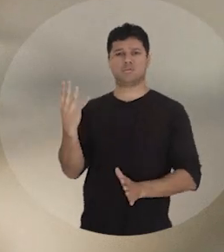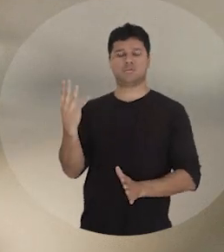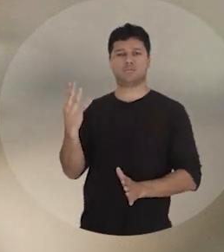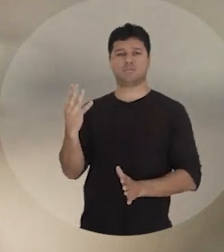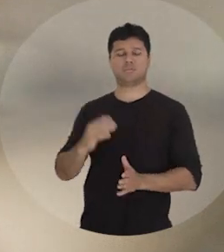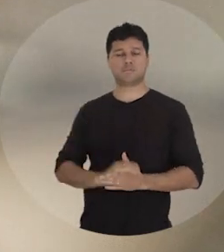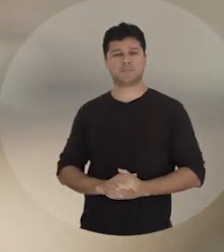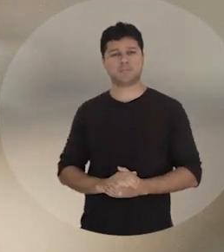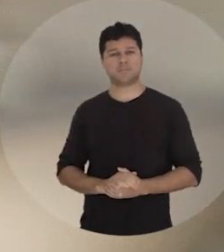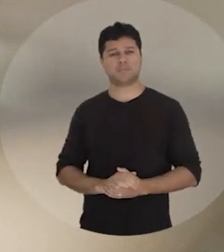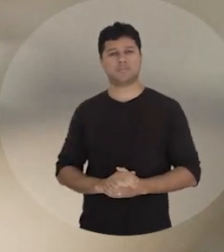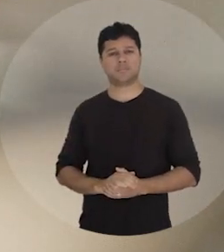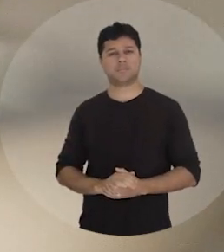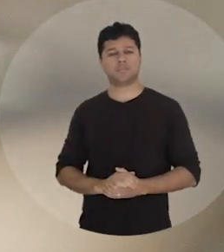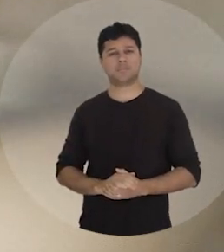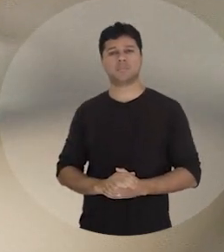de orelhinha mais umas quatro vezes